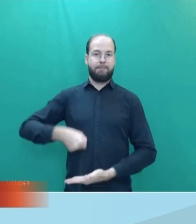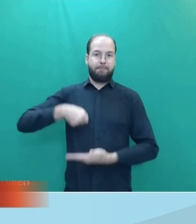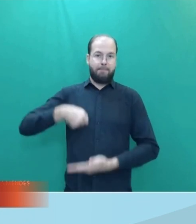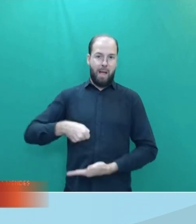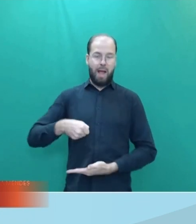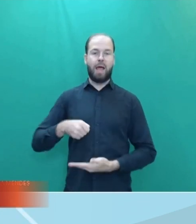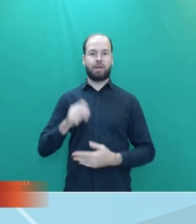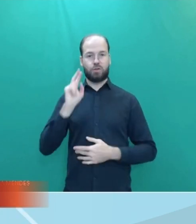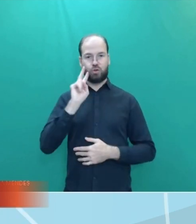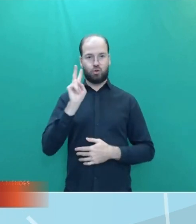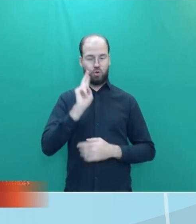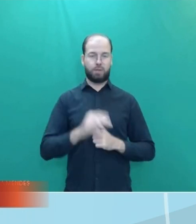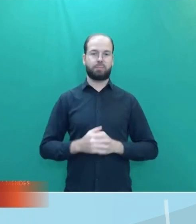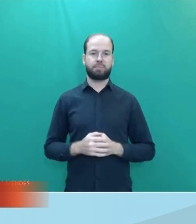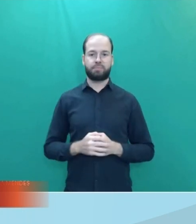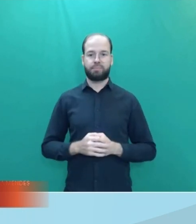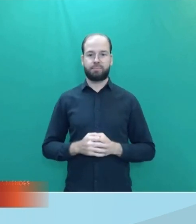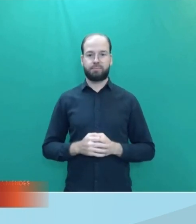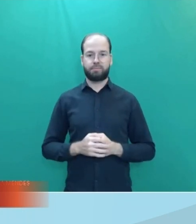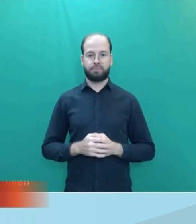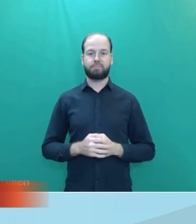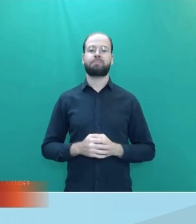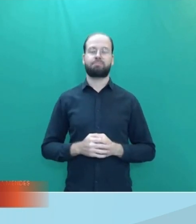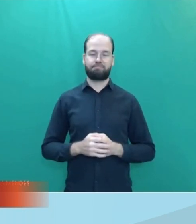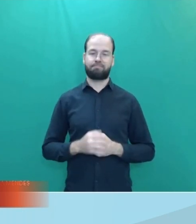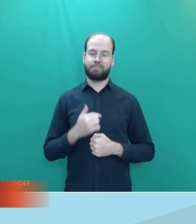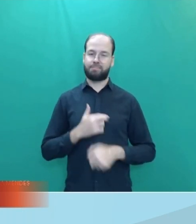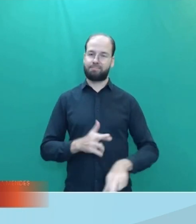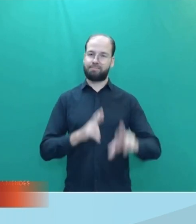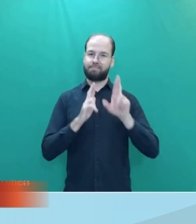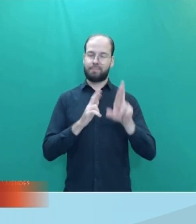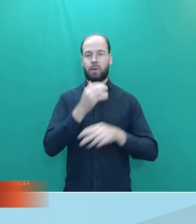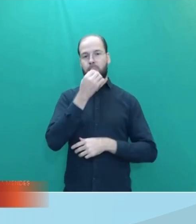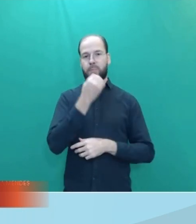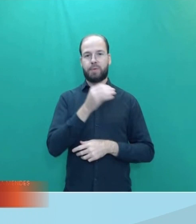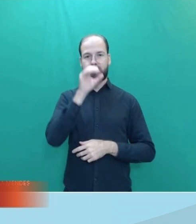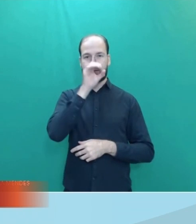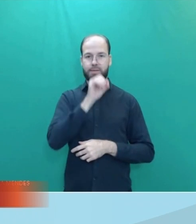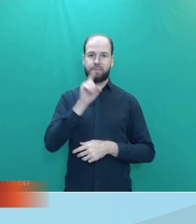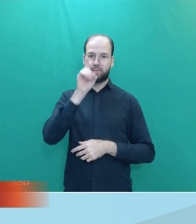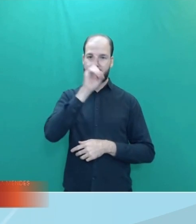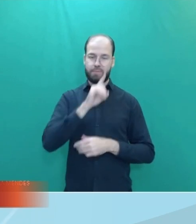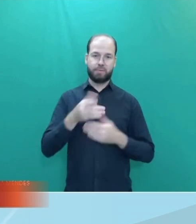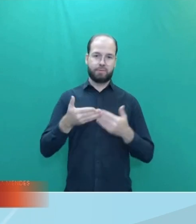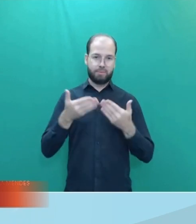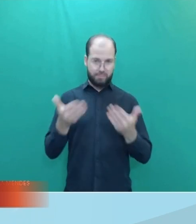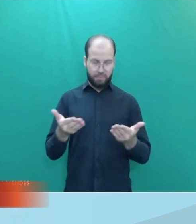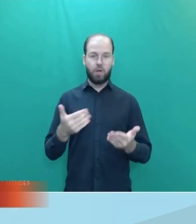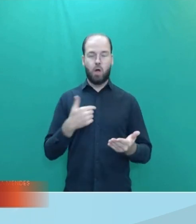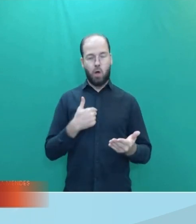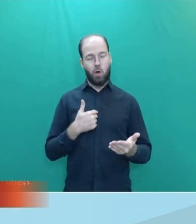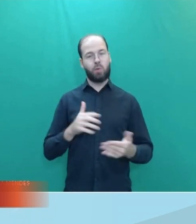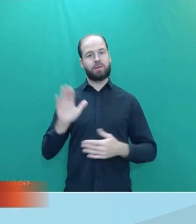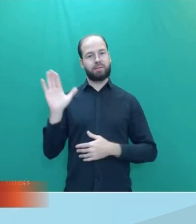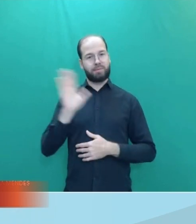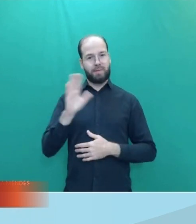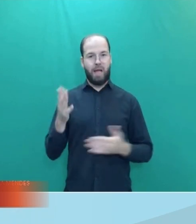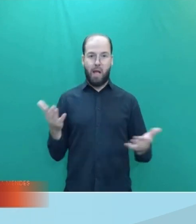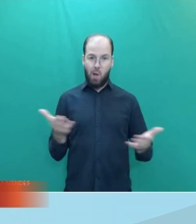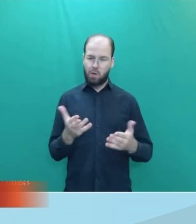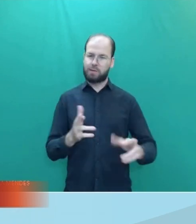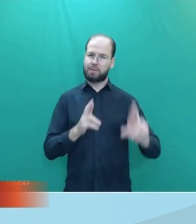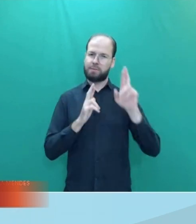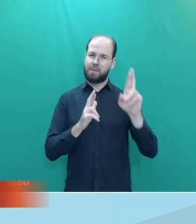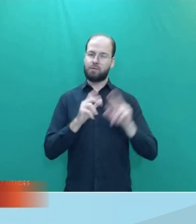Histórias. Bom, e te desejando um bom final de semana, que eu me despeço agora. Espero que você